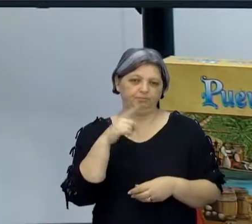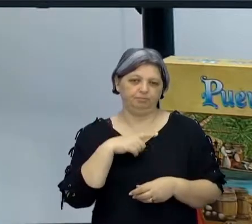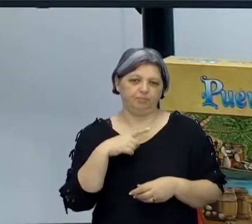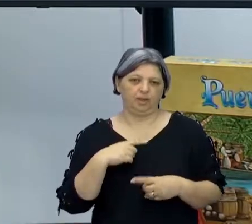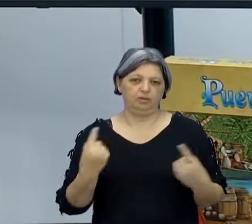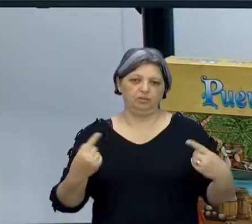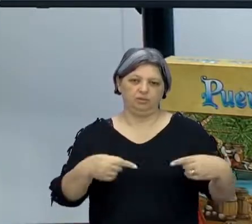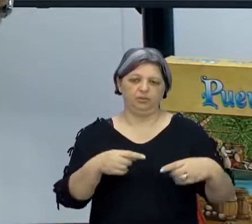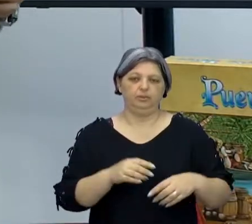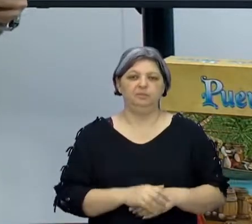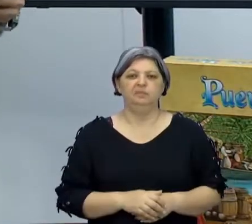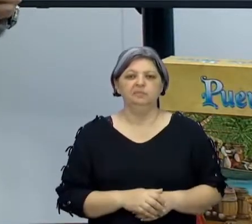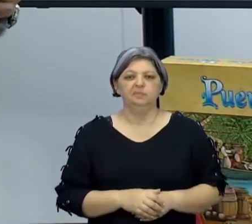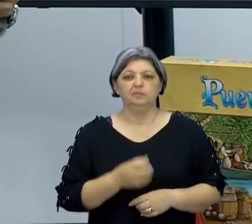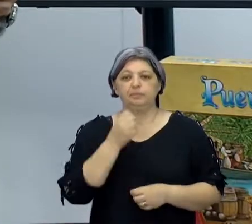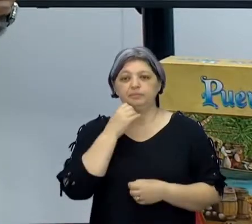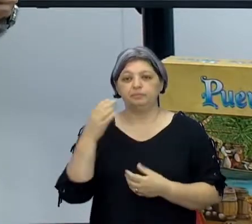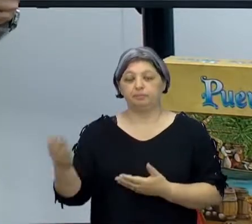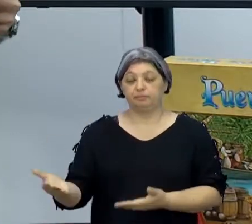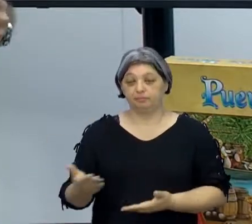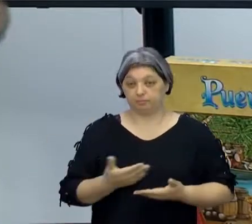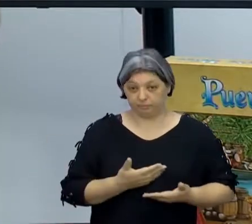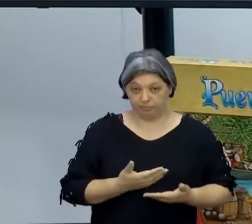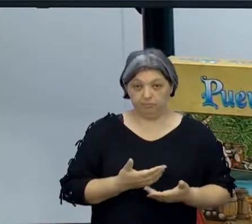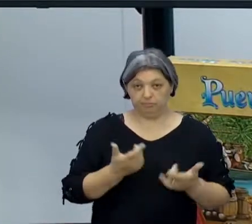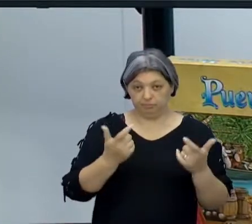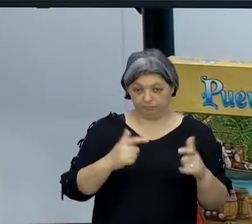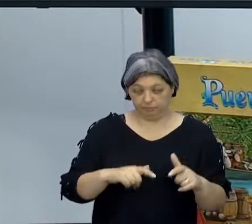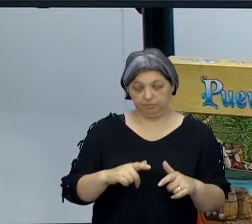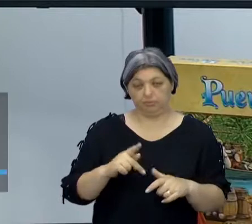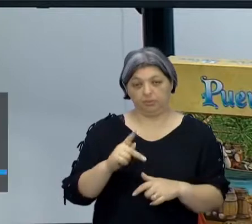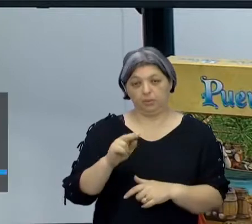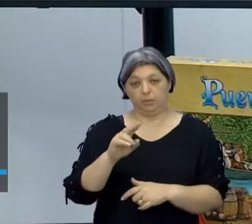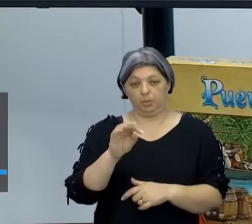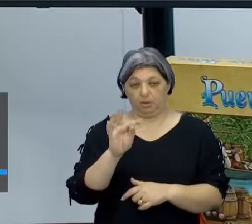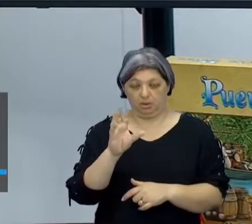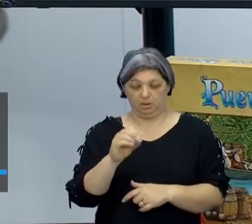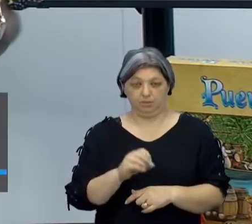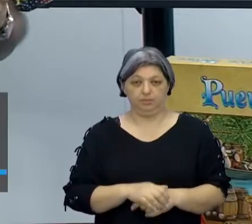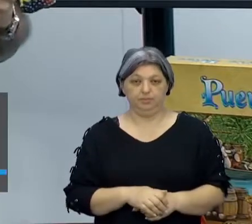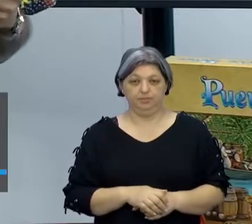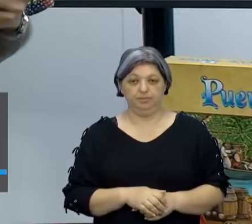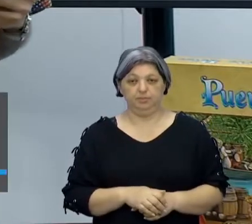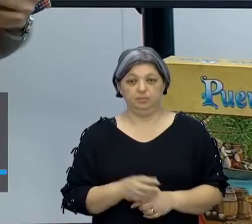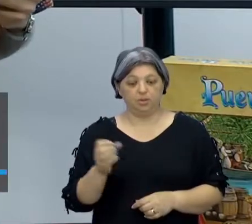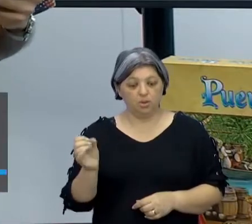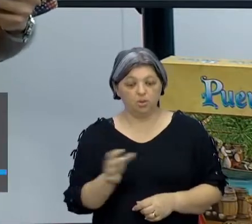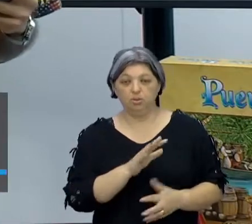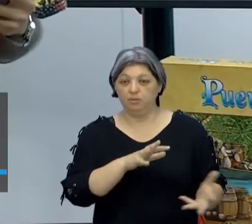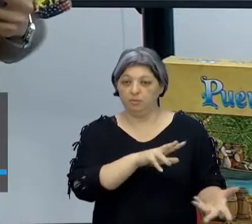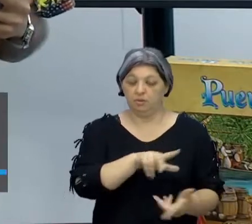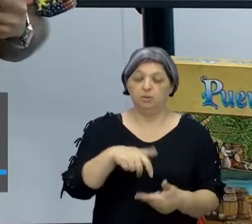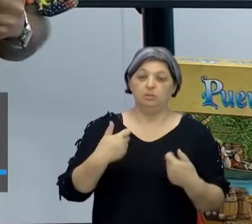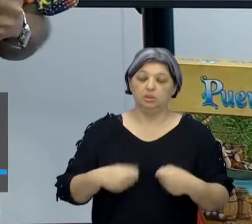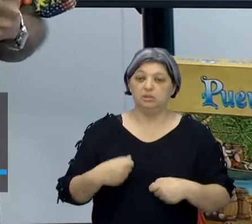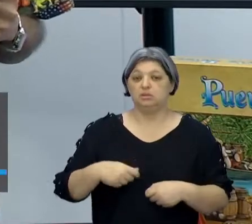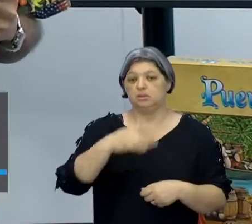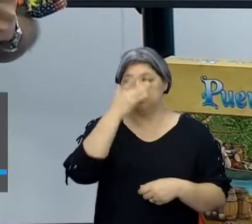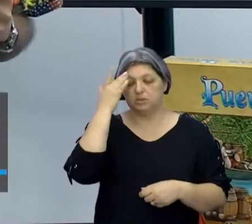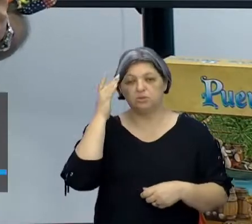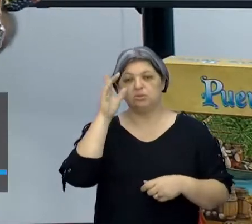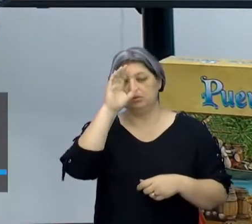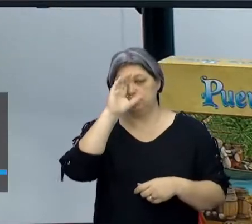ó. Bem-vindo ao Puerto Rico. Olha que profundo. O novo mundo precisa de cidadãos que trabalhem duro